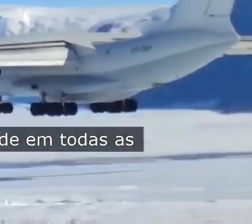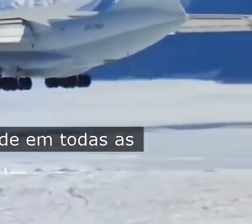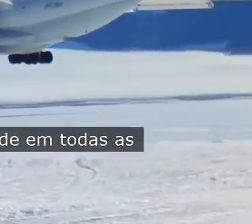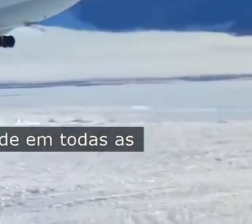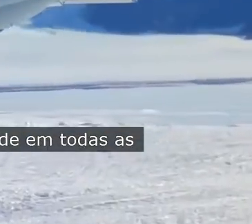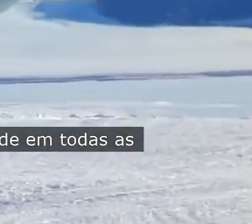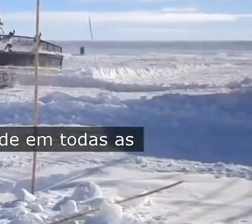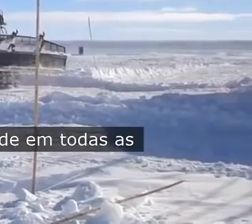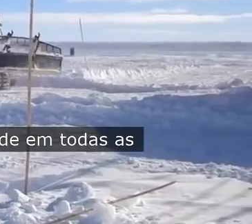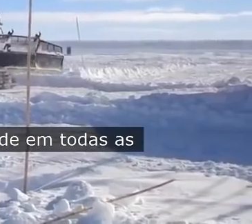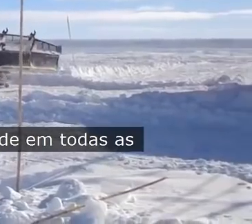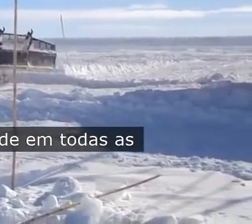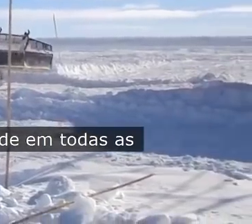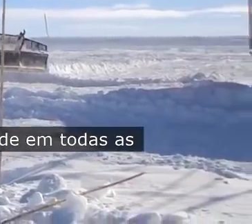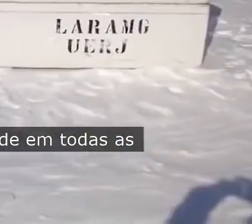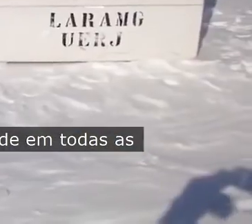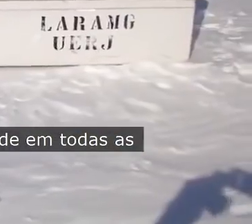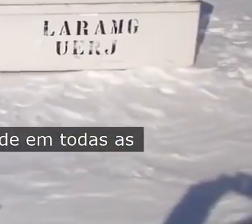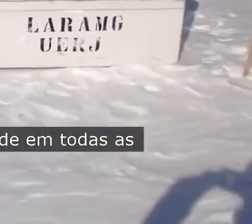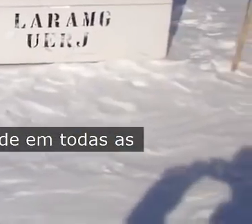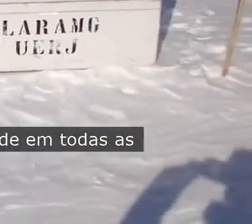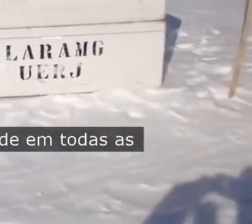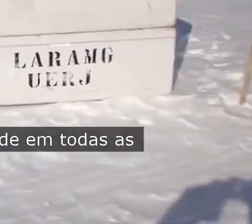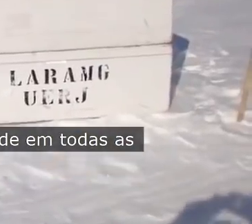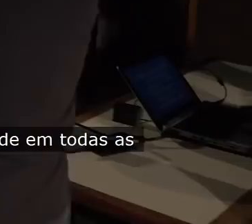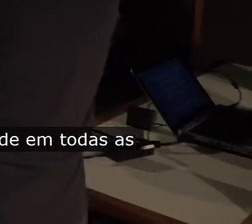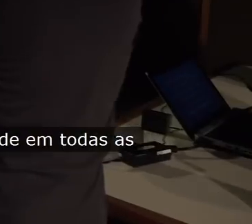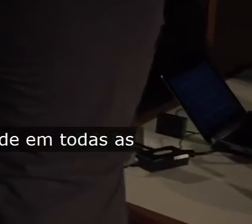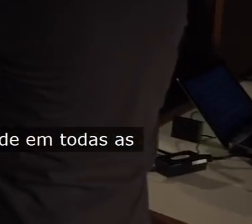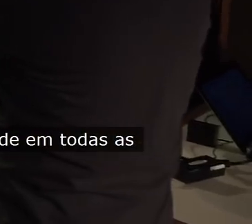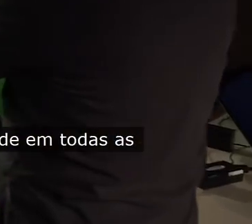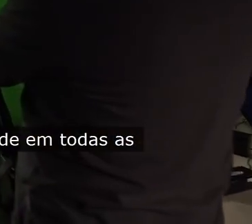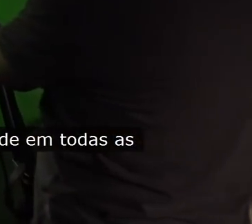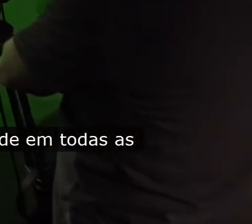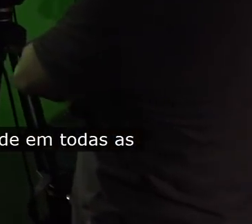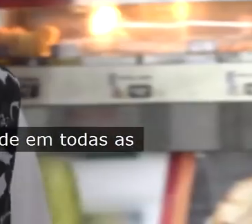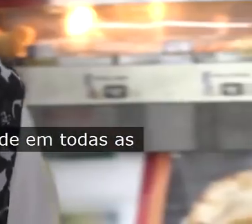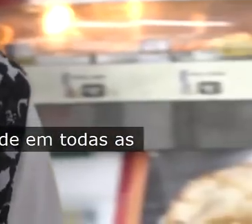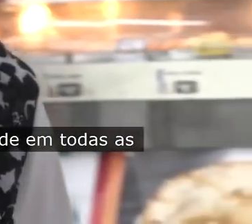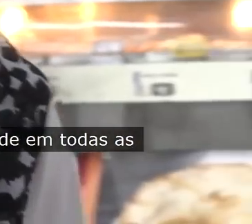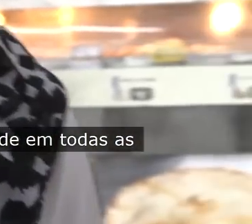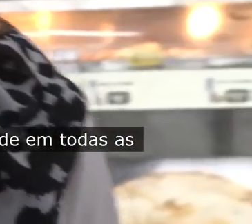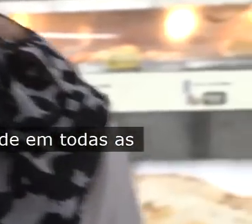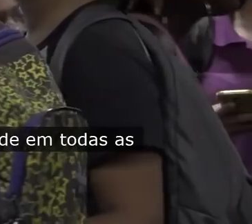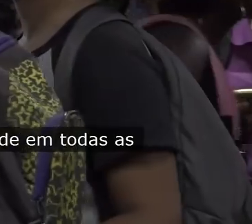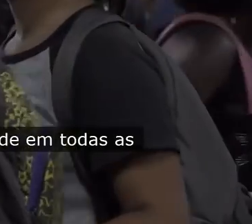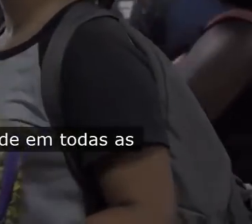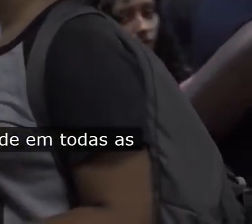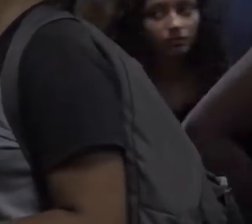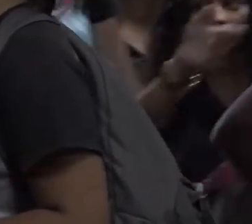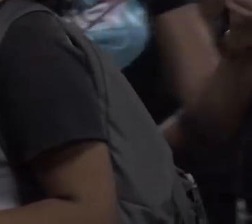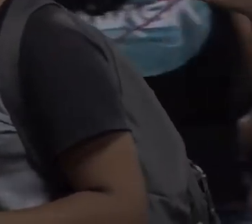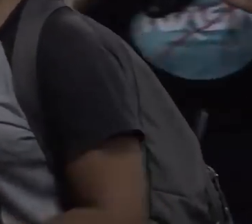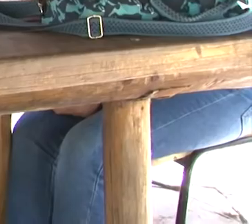brasileiras, reconhecida pela excelência e pela promoção da diversidade em todas as suas